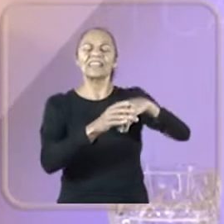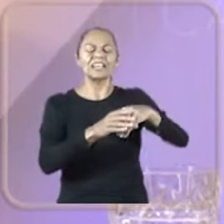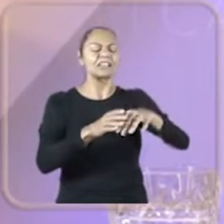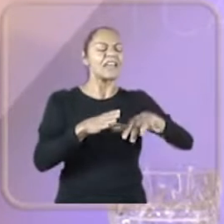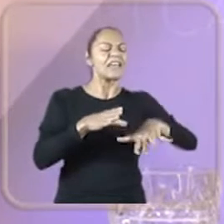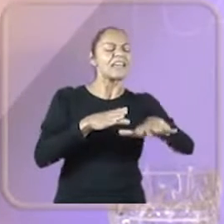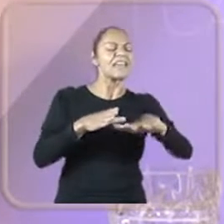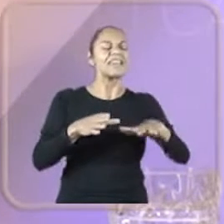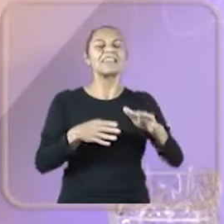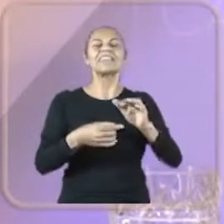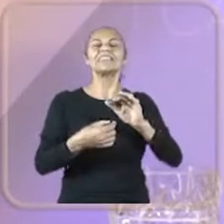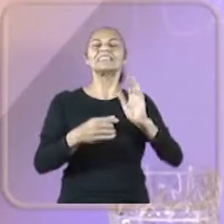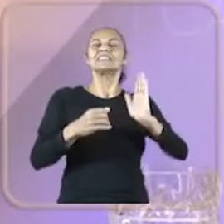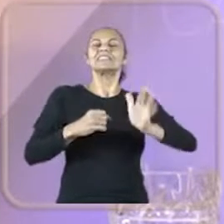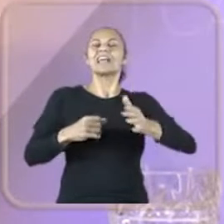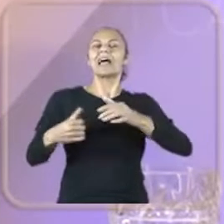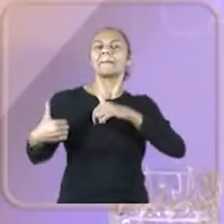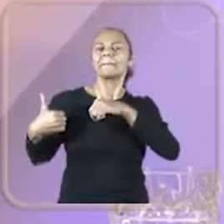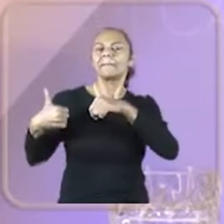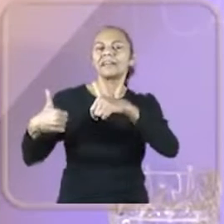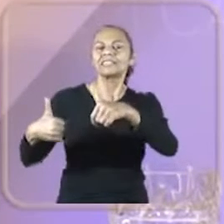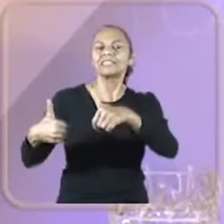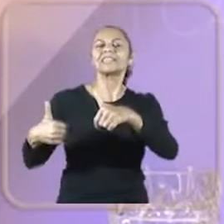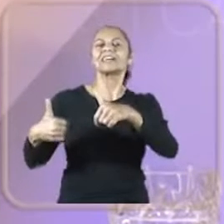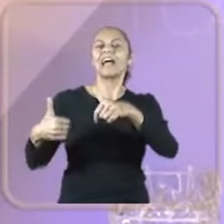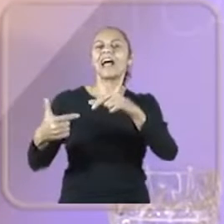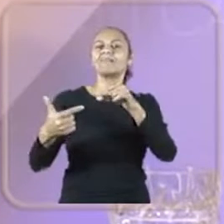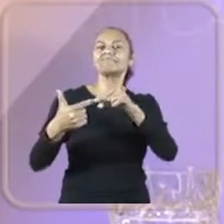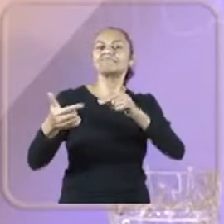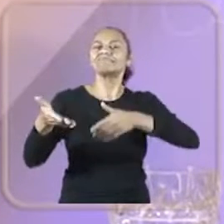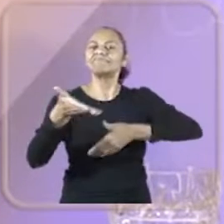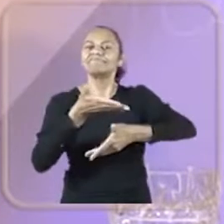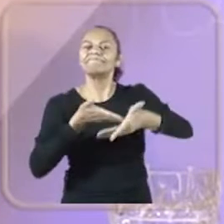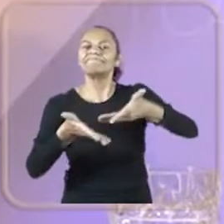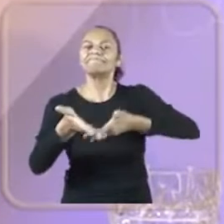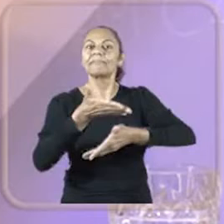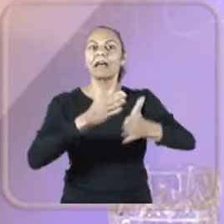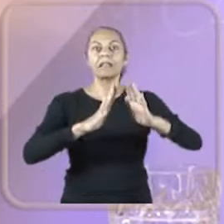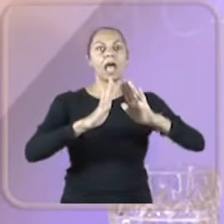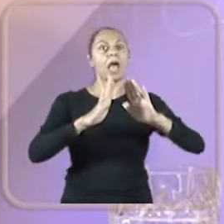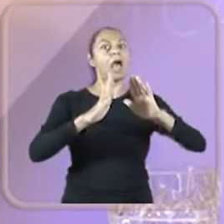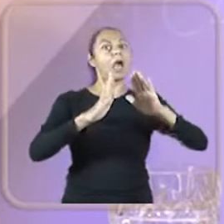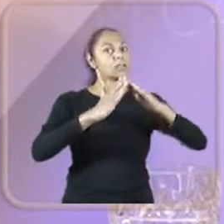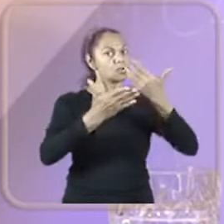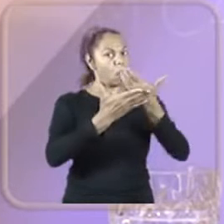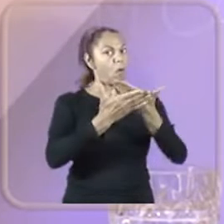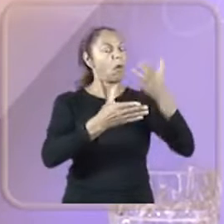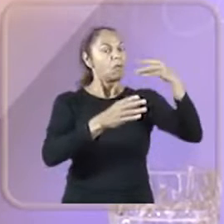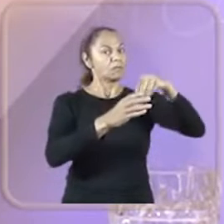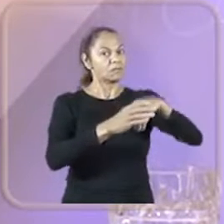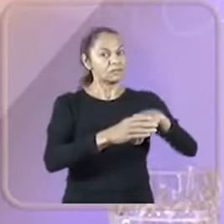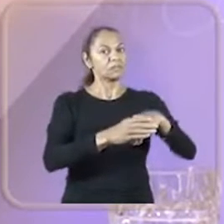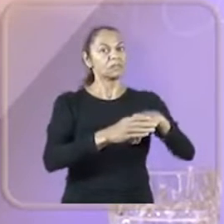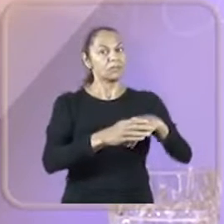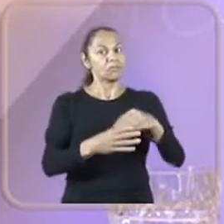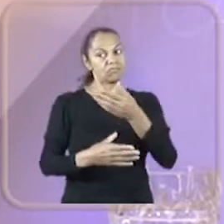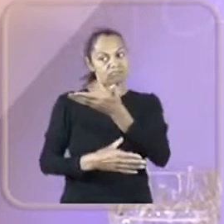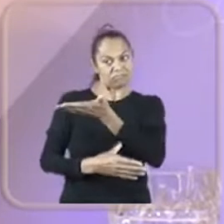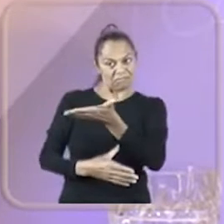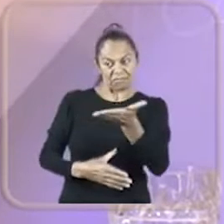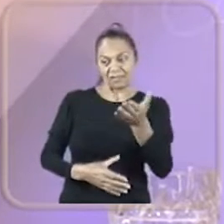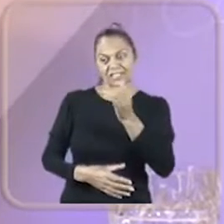grêmios estudantis possam praticar essas mediações dentro da escola, né? Porque a escola, como você mesmo